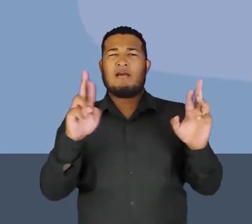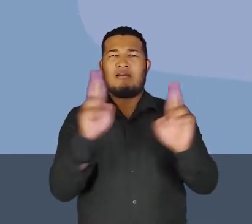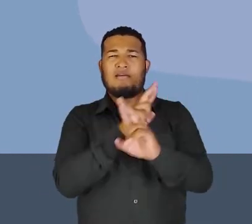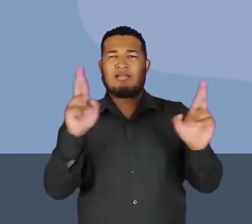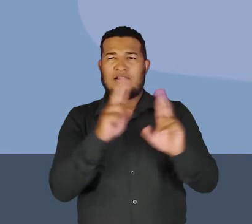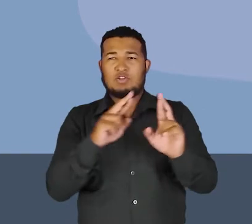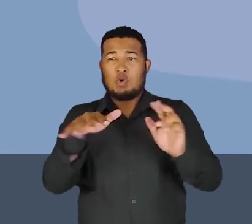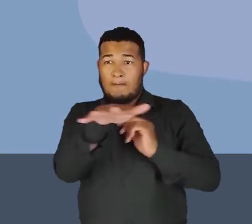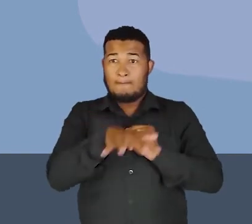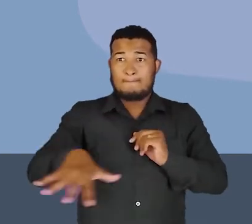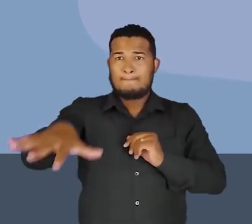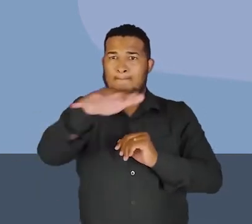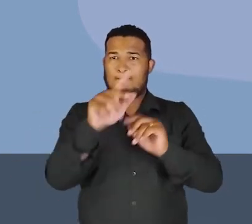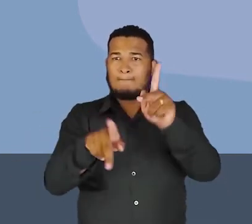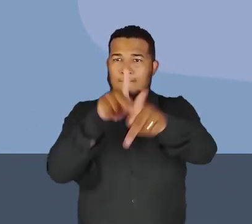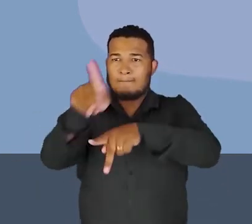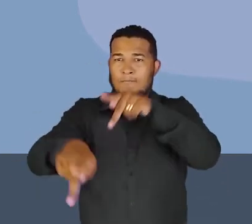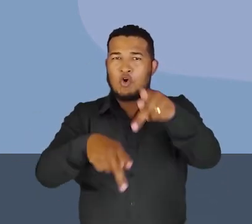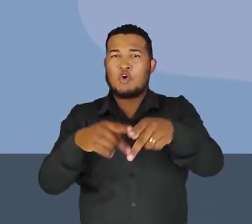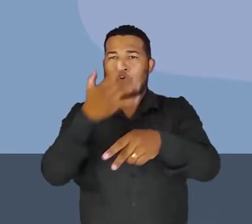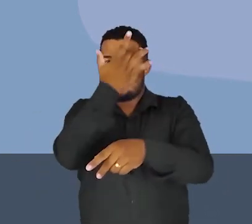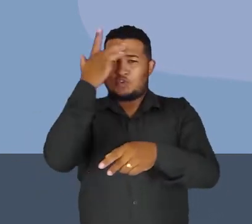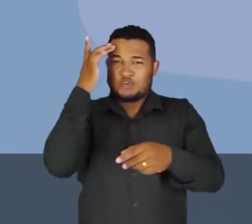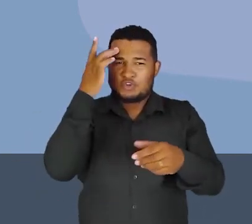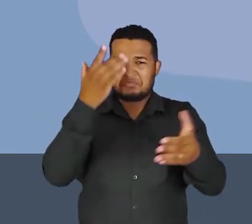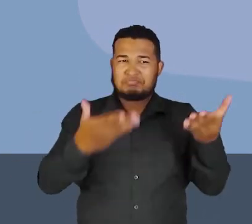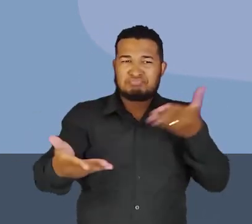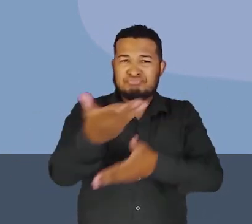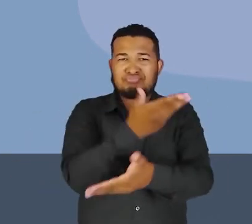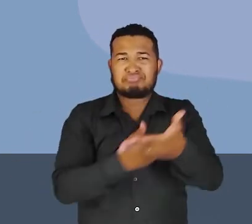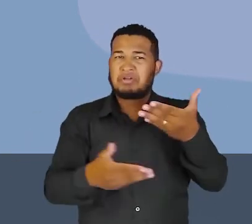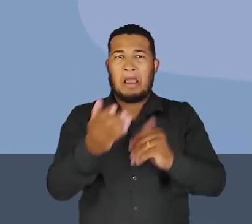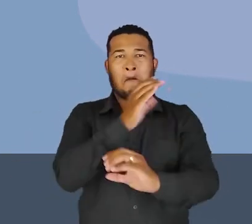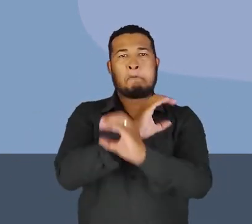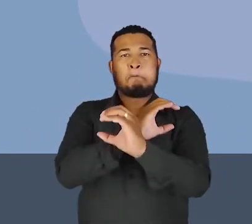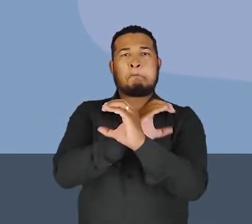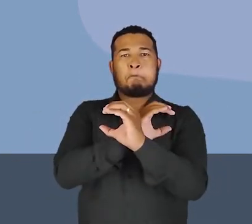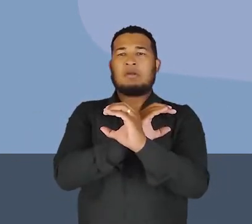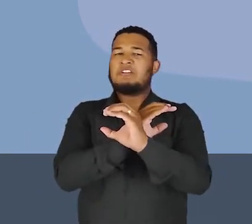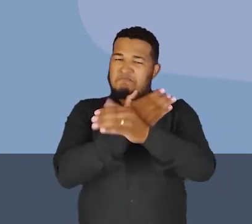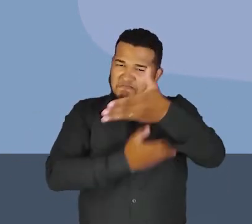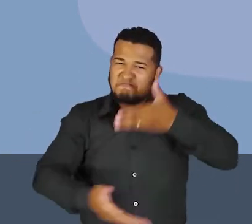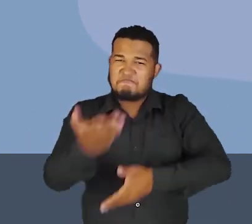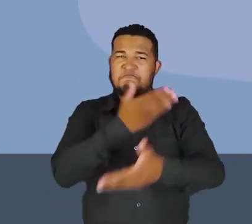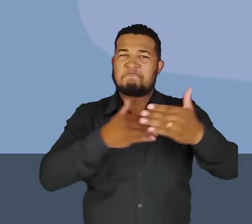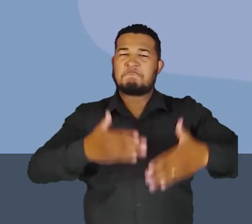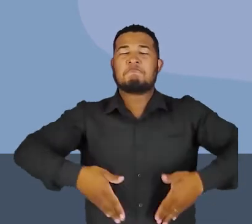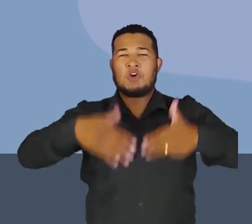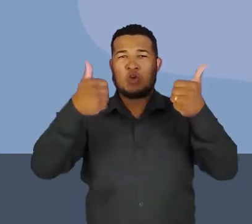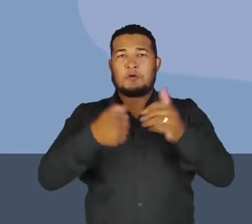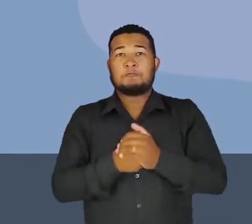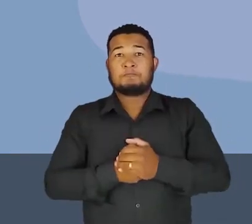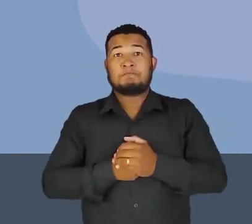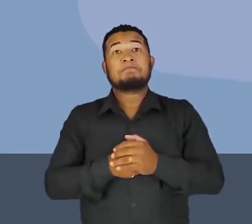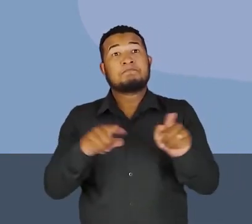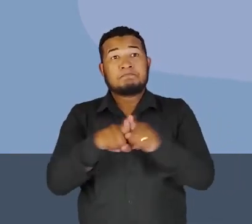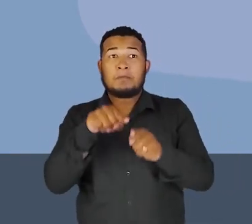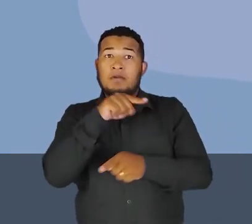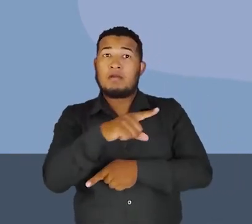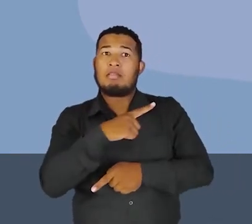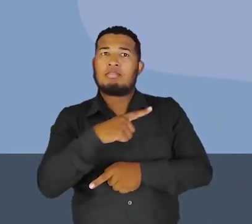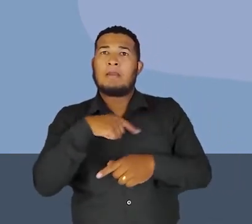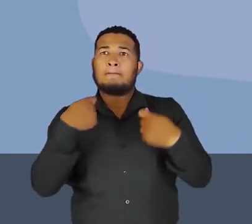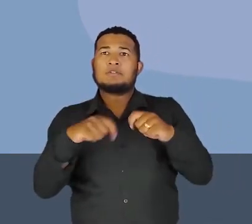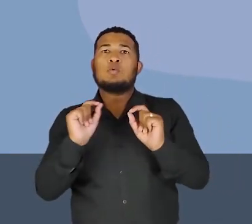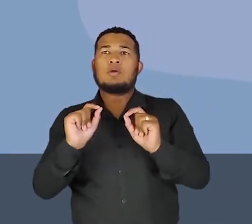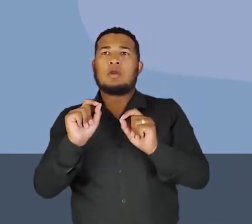relação direta com as pessoas, os participadores, os espectadores. Essa aqui é outra obra que exige também a participação do